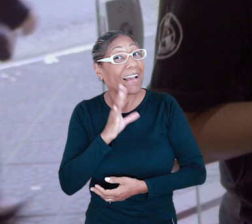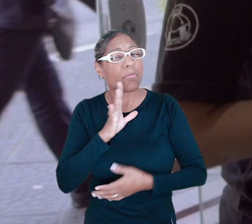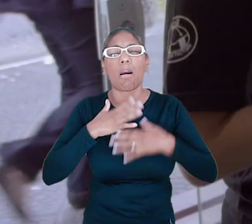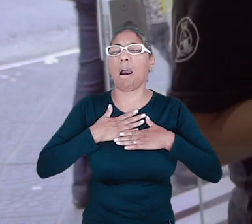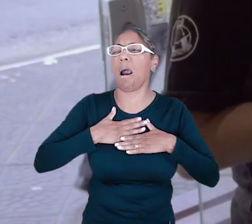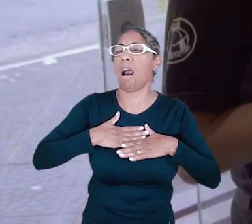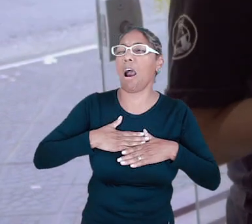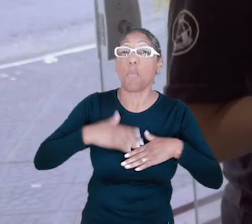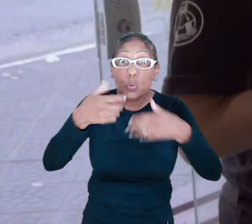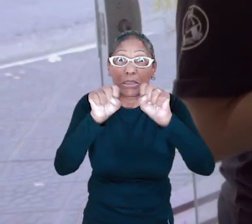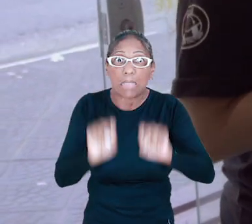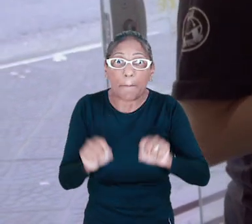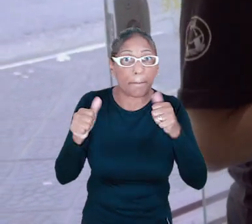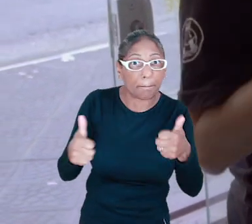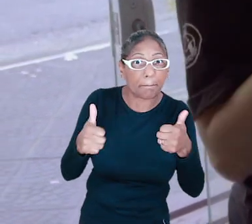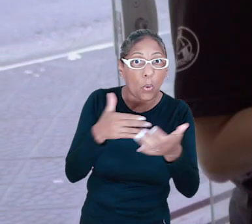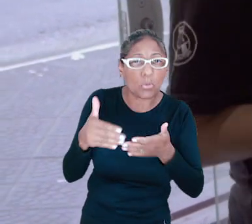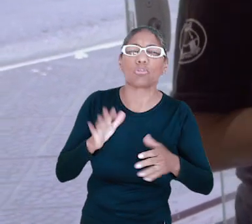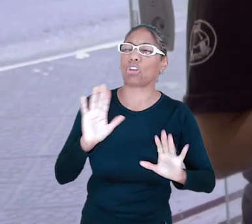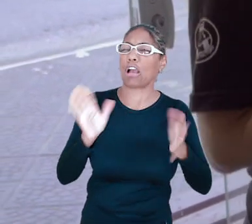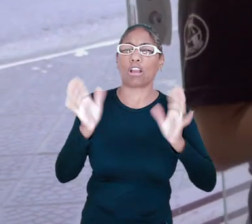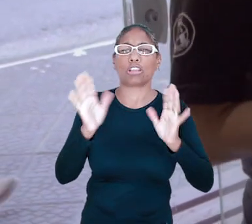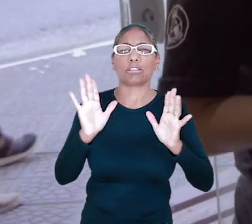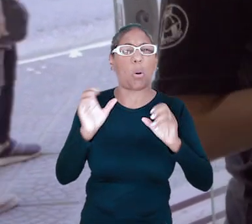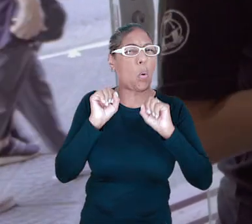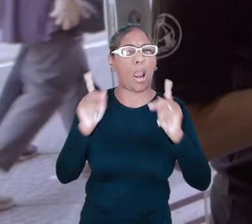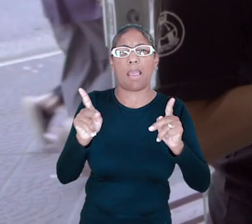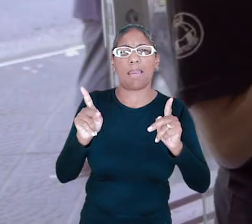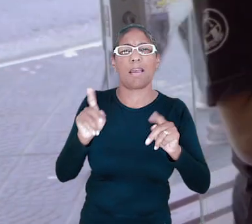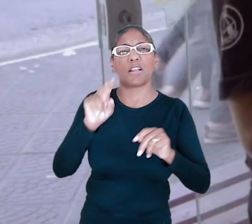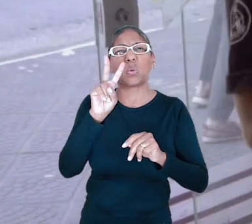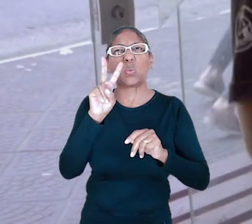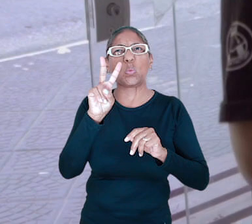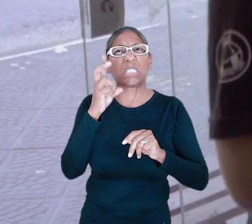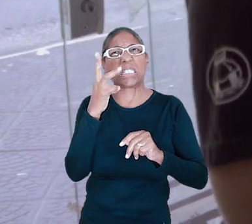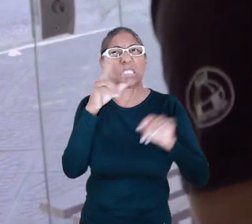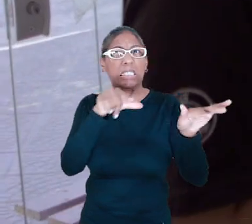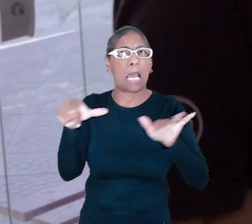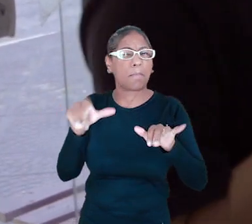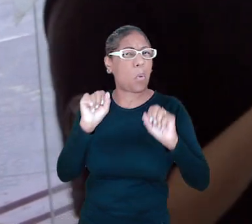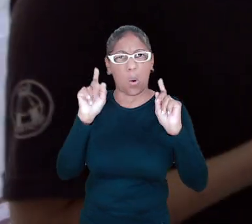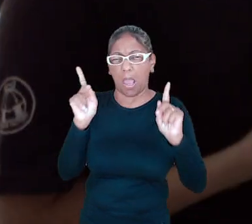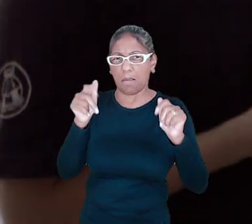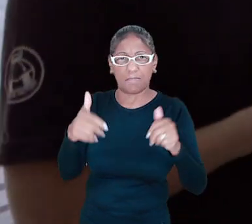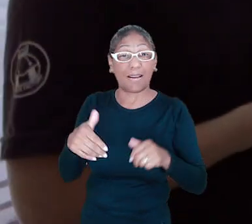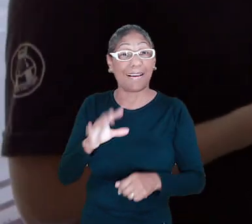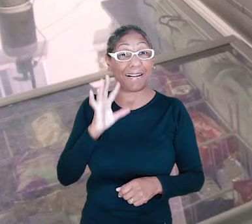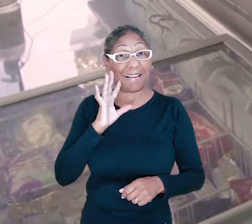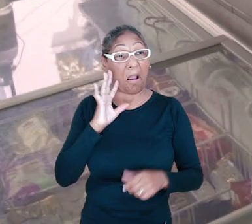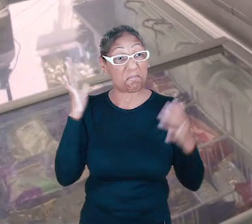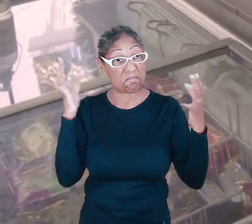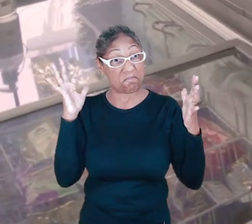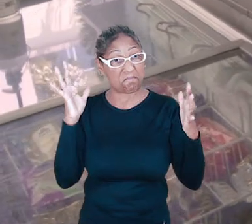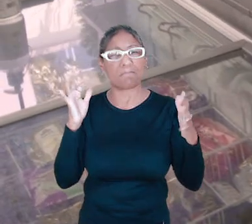tá aplicando em cima também. E o sistema lá, tá? Vai começar a implementar? Deu certo? Faz acho que umas 2, 3 semaninhas. Que